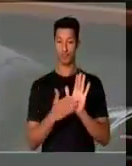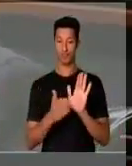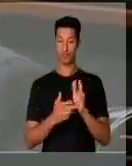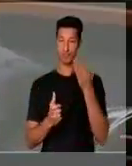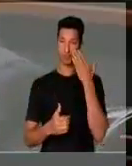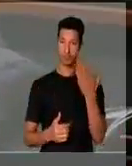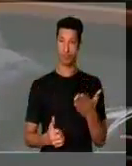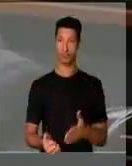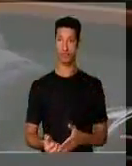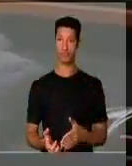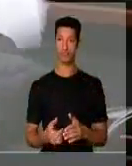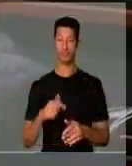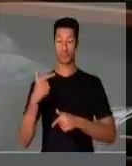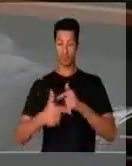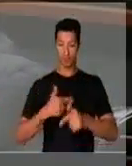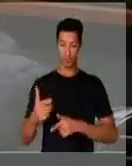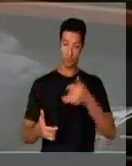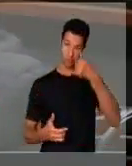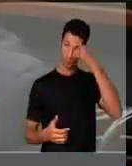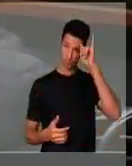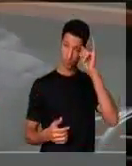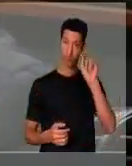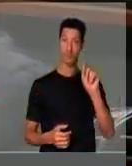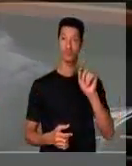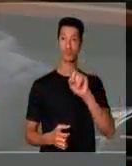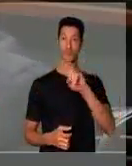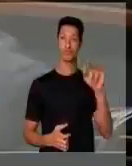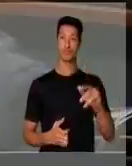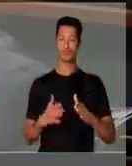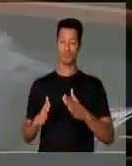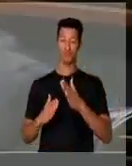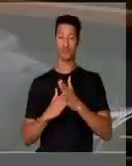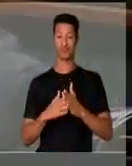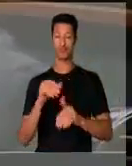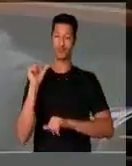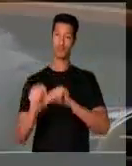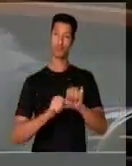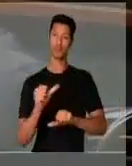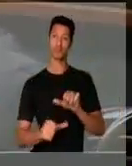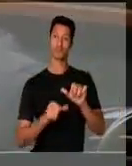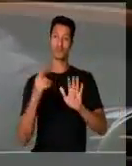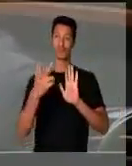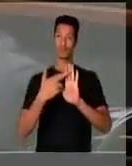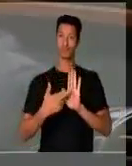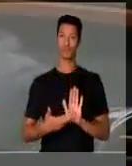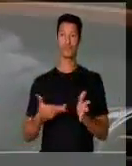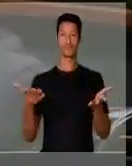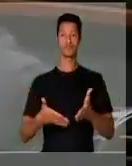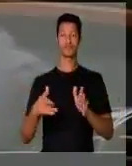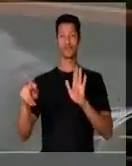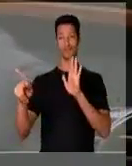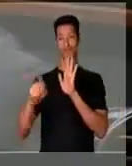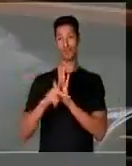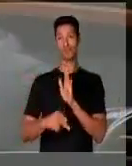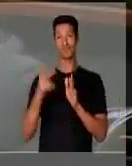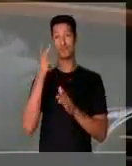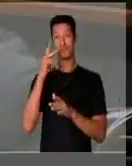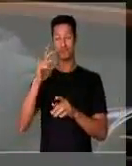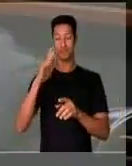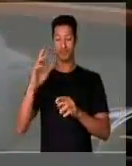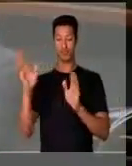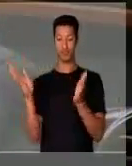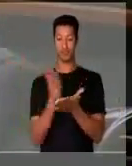aqui apresentada. São os trabalhadores rurais que serão atingidos na alteração das regras hoje vigentes para